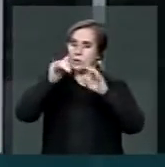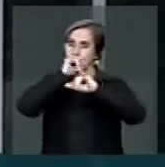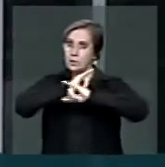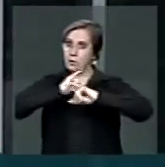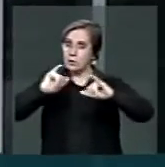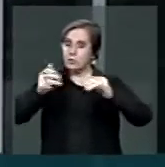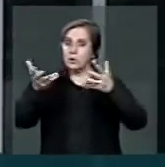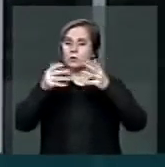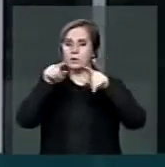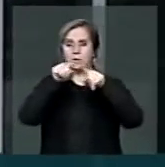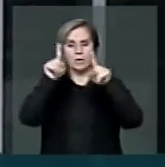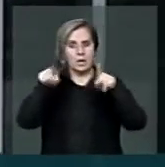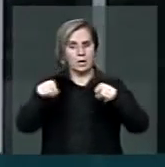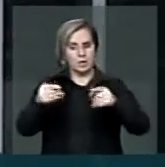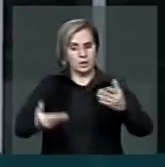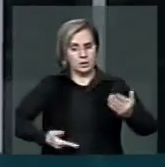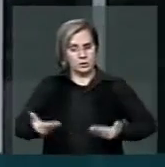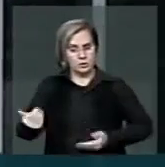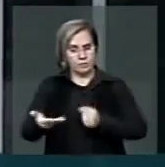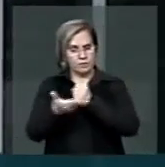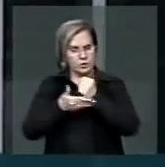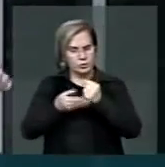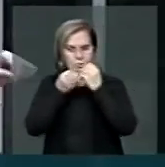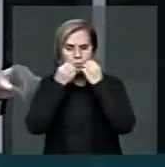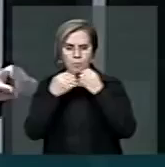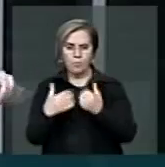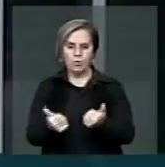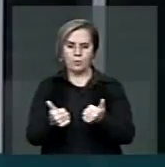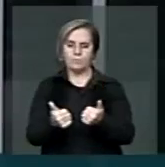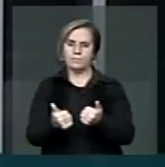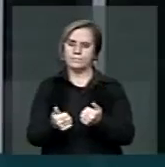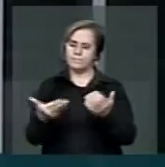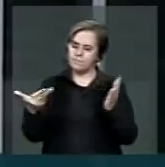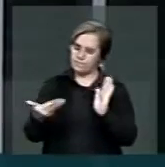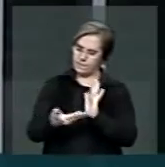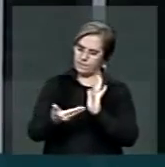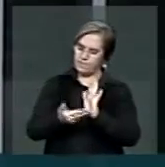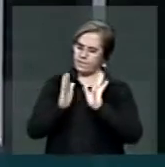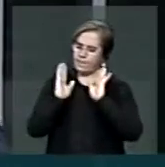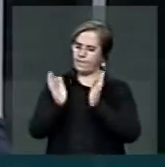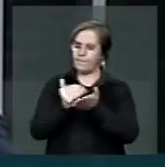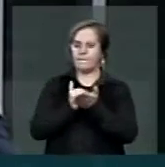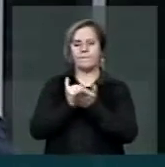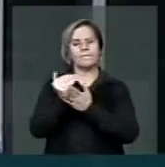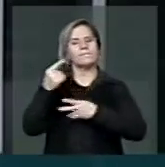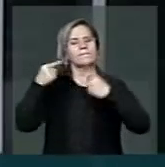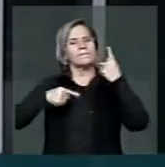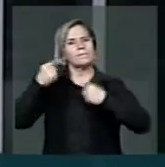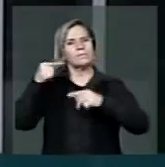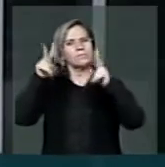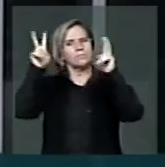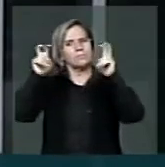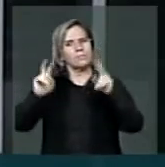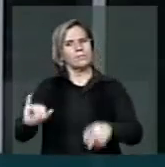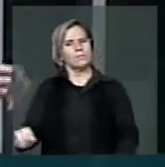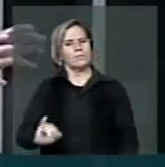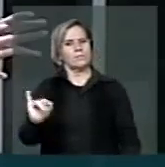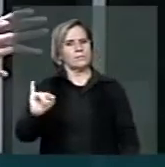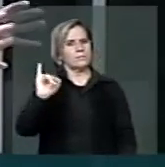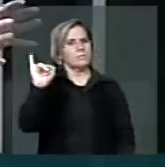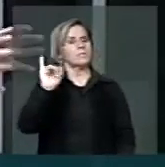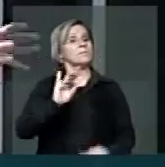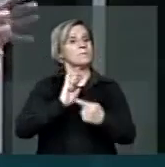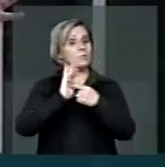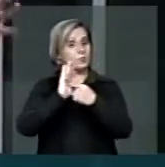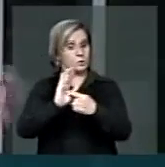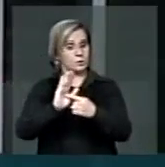quer serviços básicos eficientes. Esta casa já iniciou o debate de temas importantes, mostrando